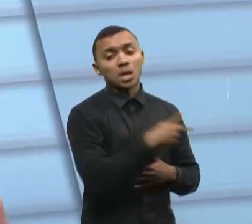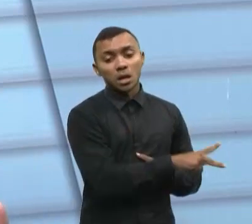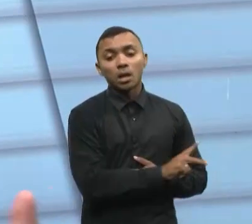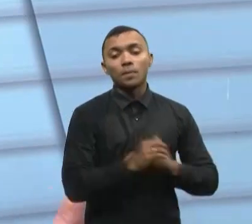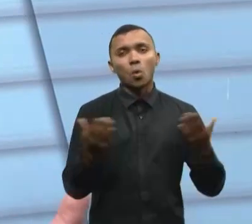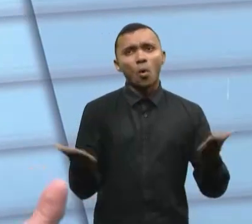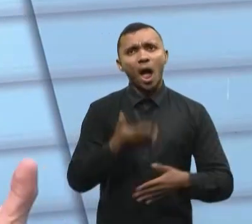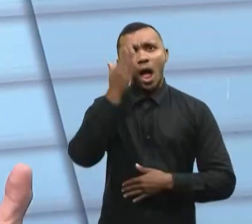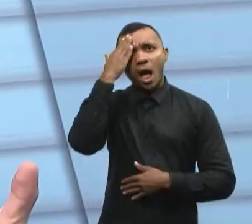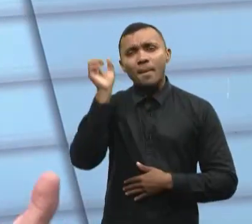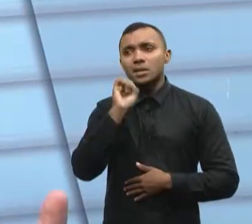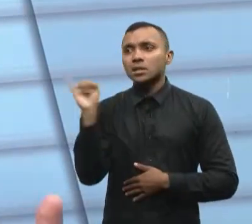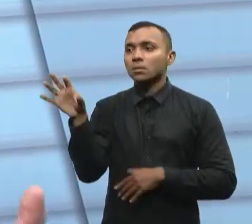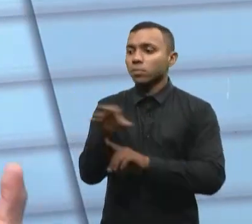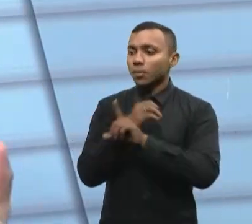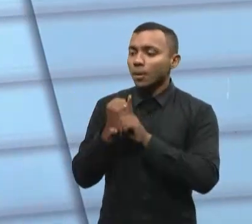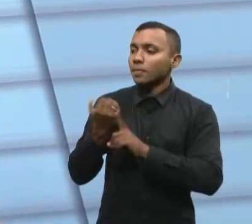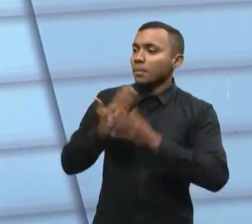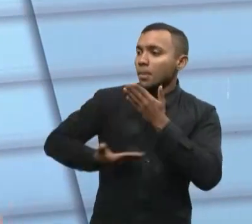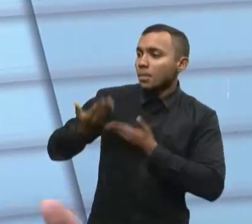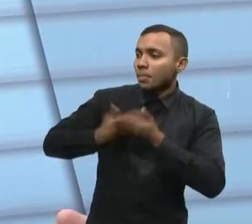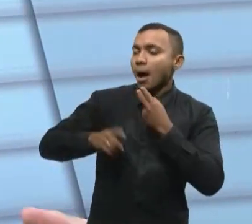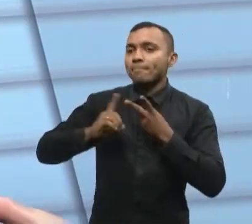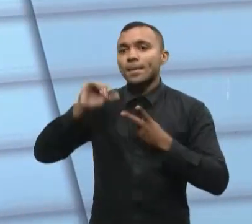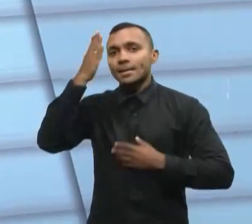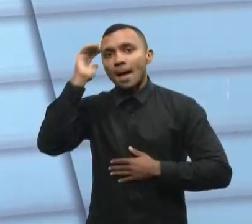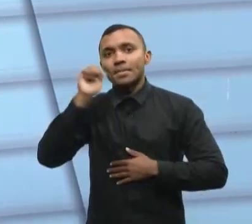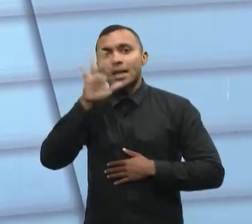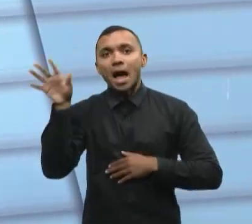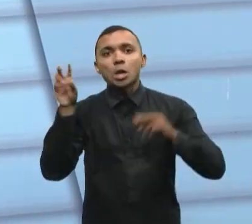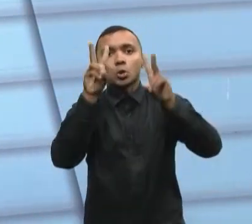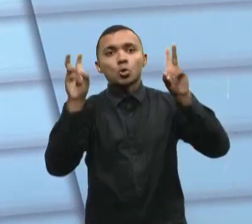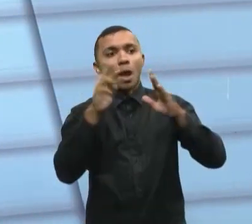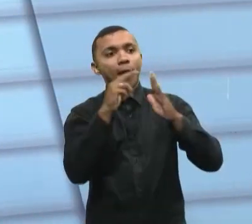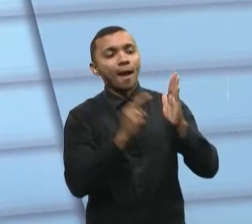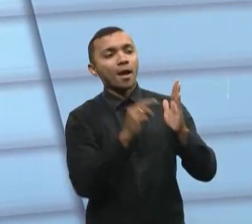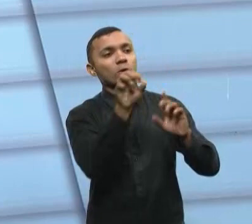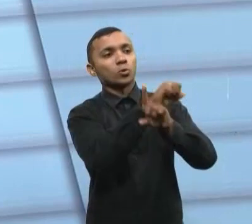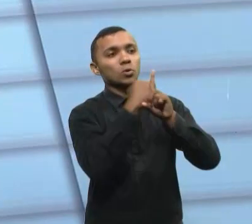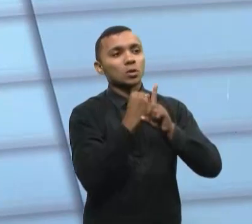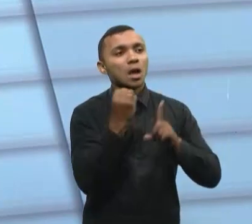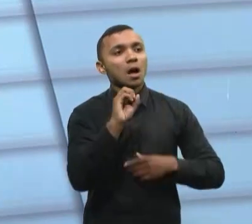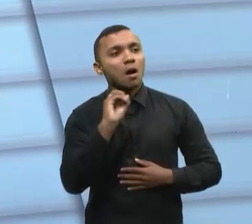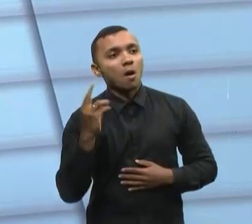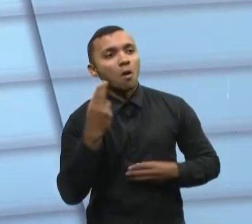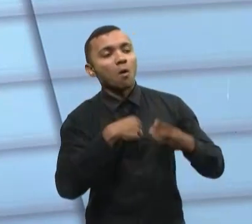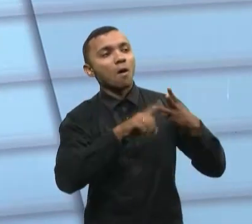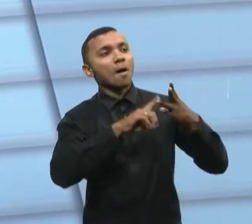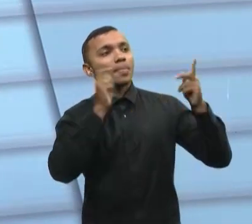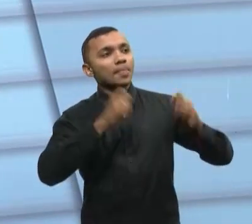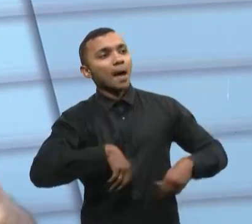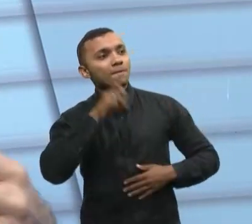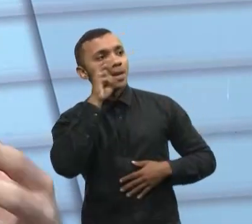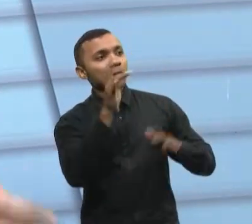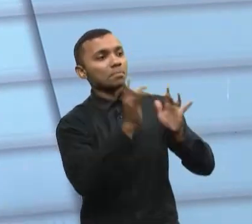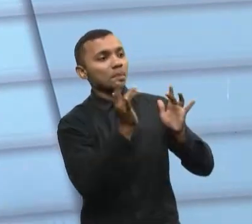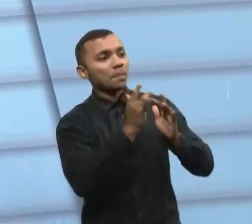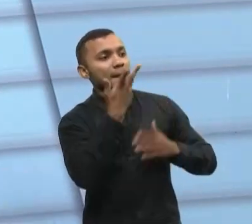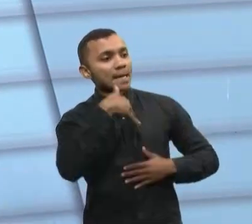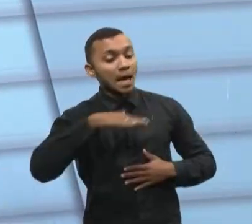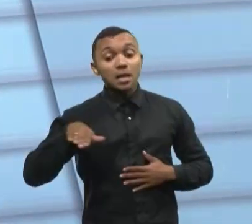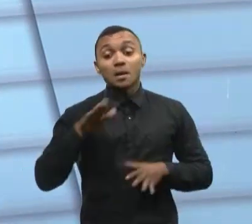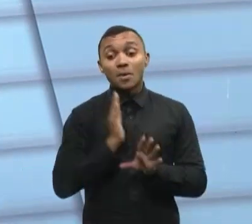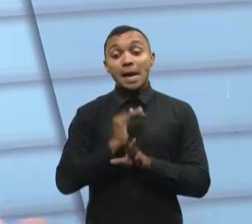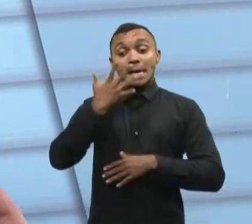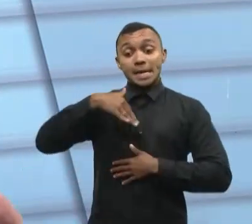que quanto mais socializar, quanto mais entender as normas sociais, quanto mais ver criança, porque a criança ela aprende por